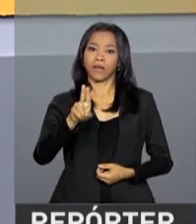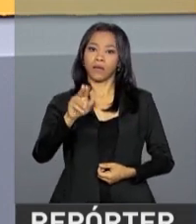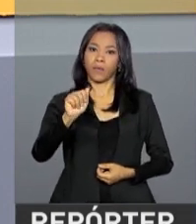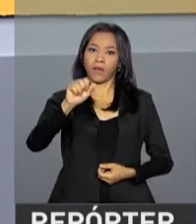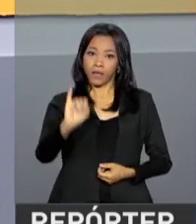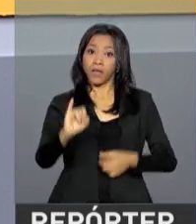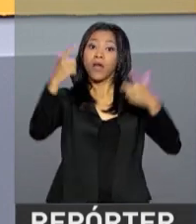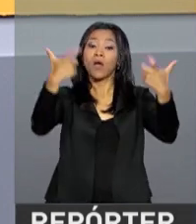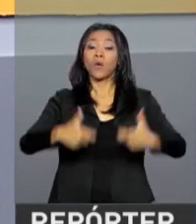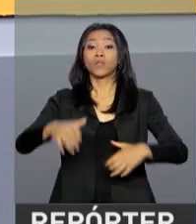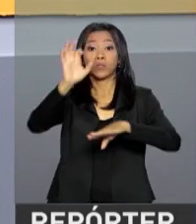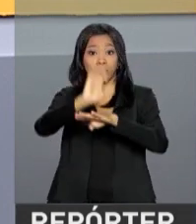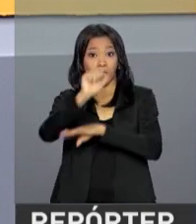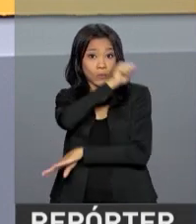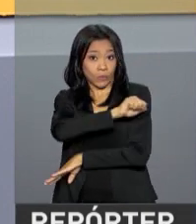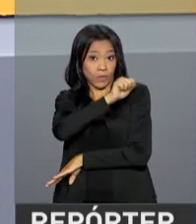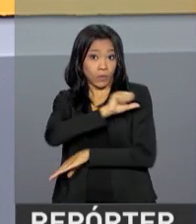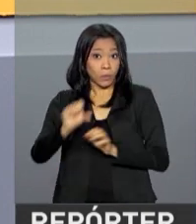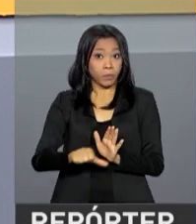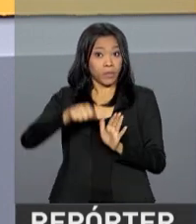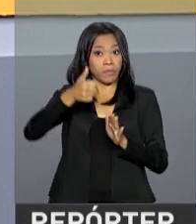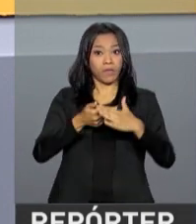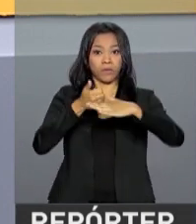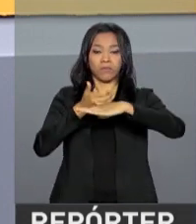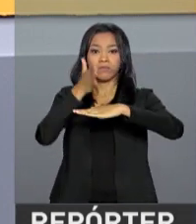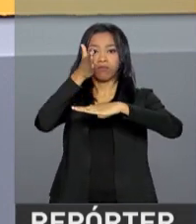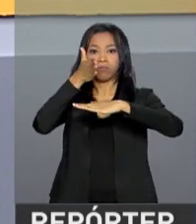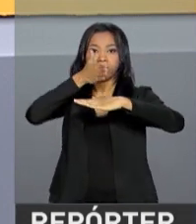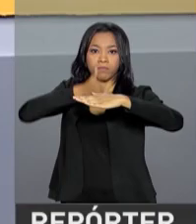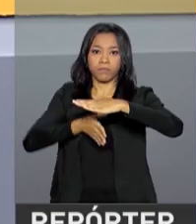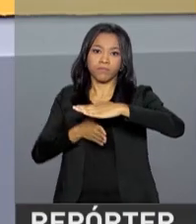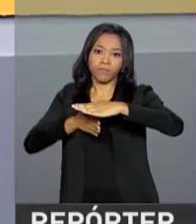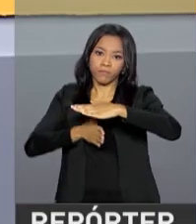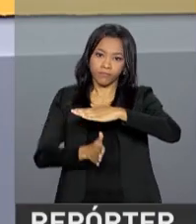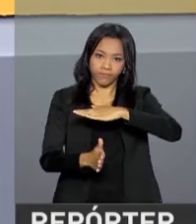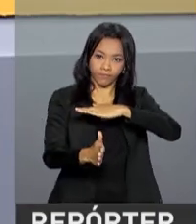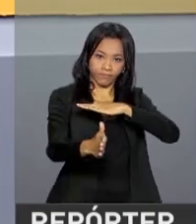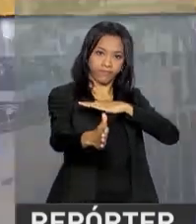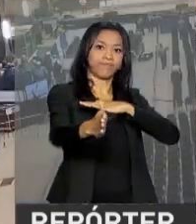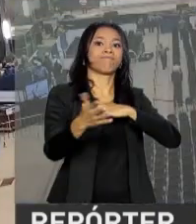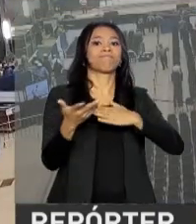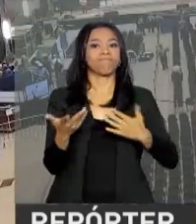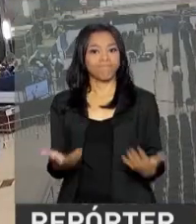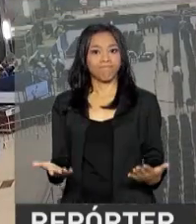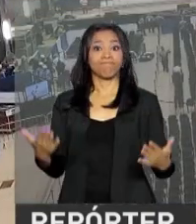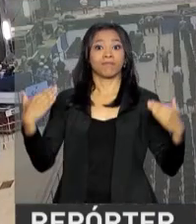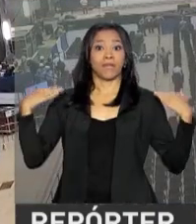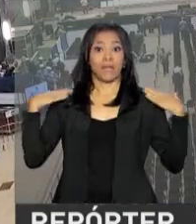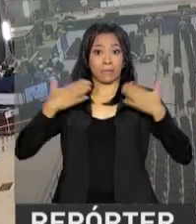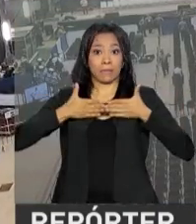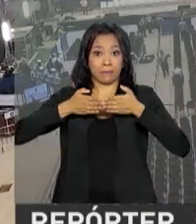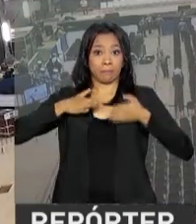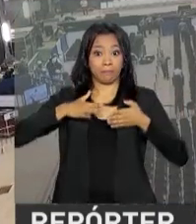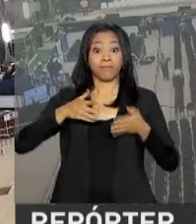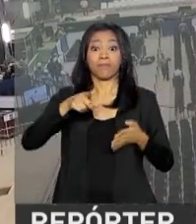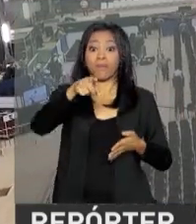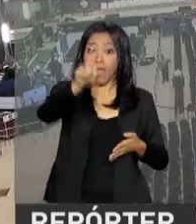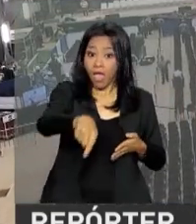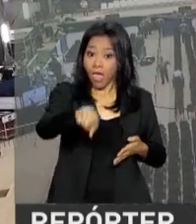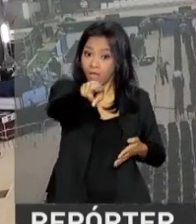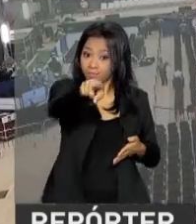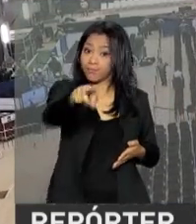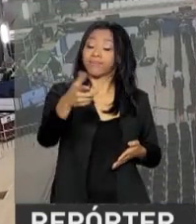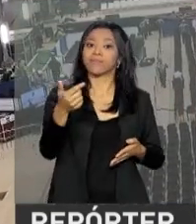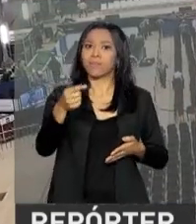primeiro submarino do programa de desenvolvimento de submarinos da marinha esta fase marca o início da montagem final do riachuelo